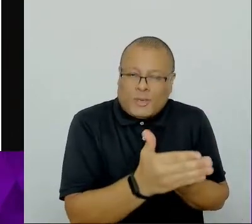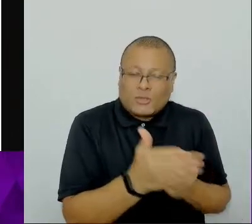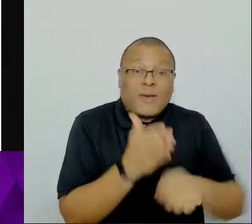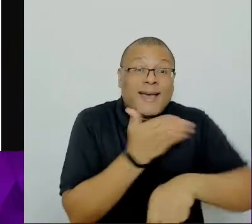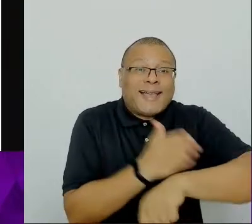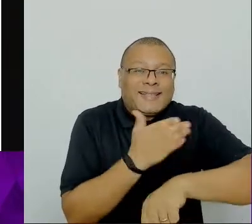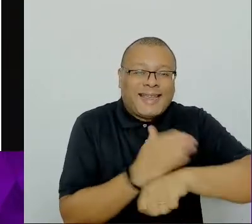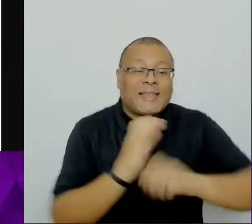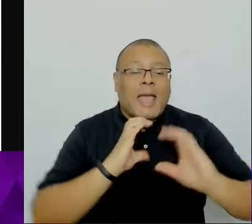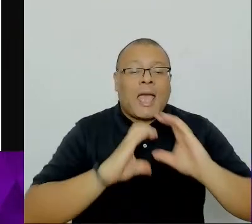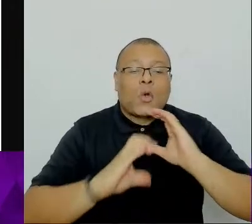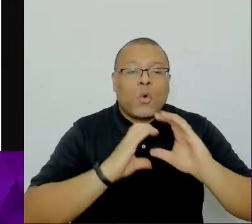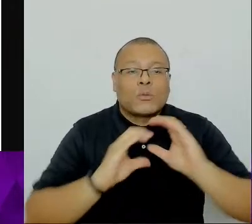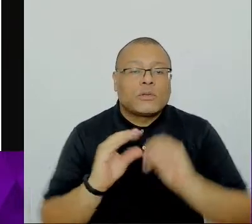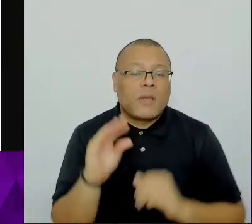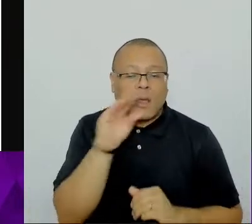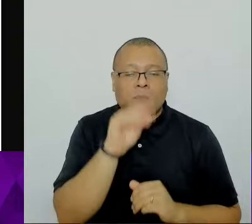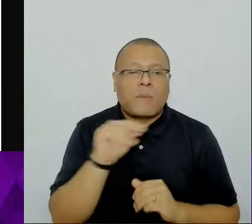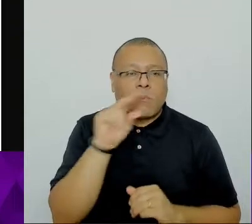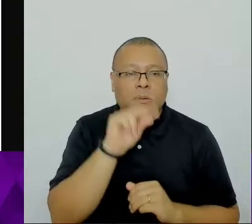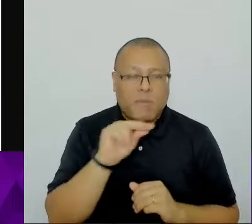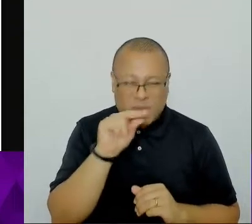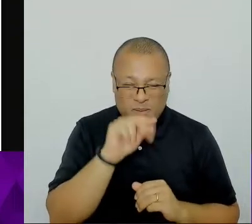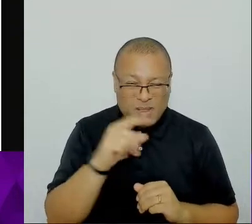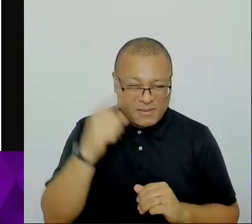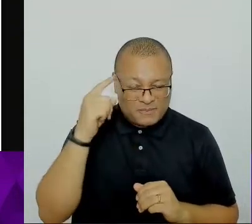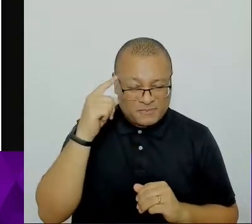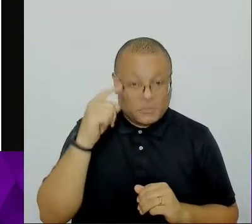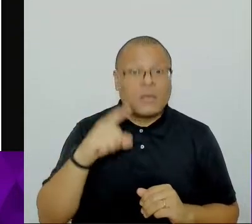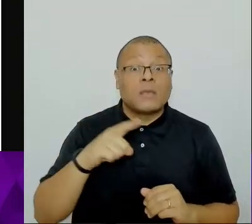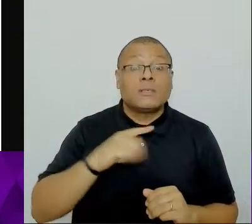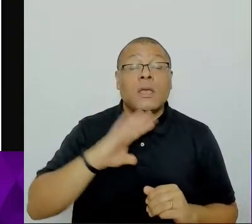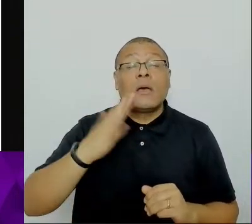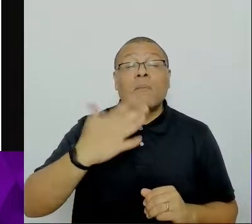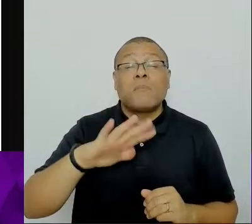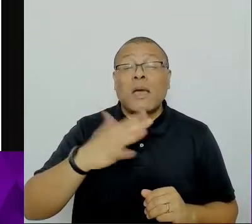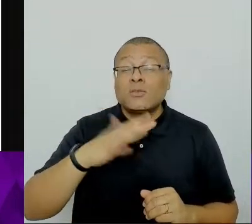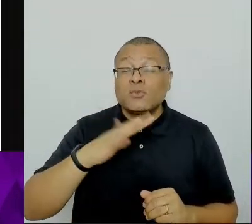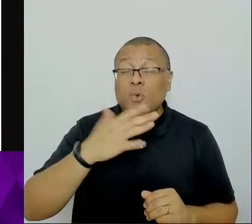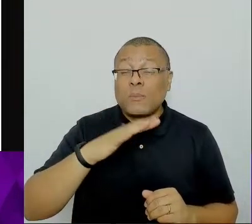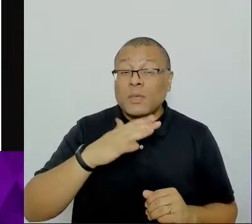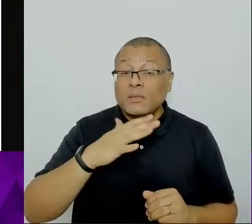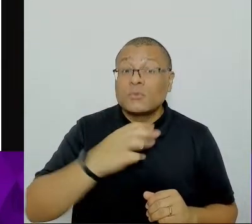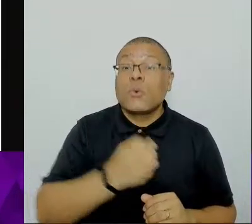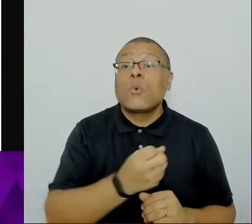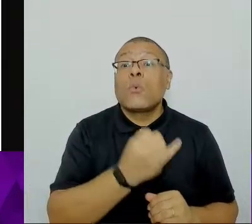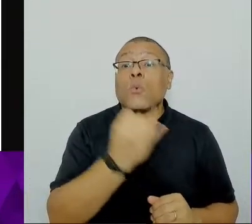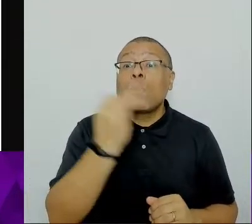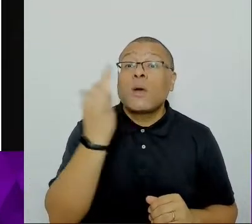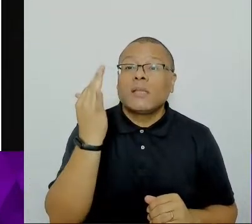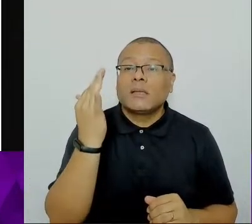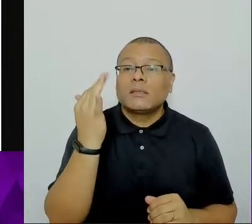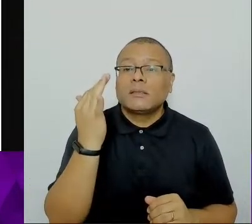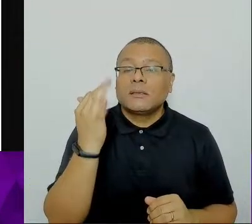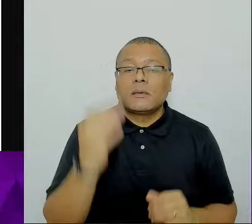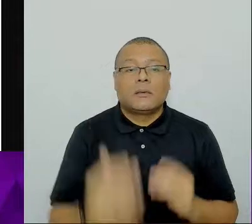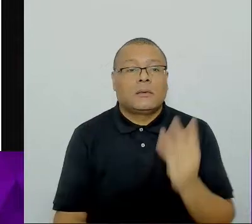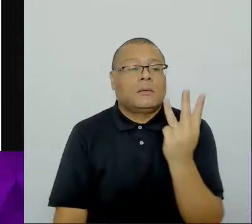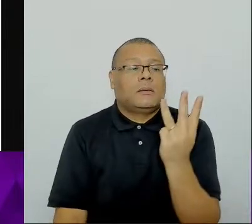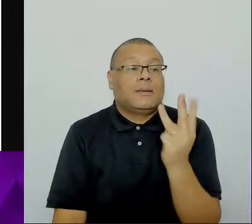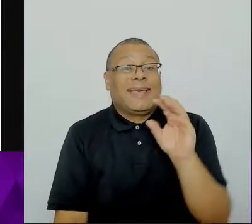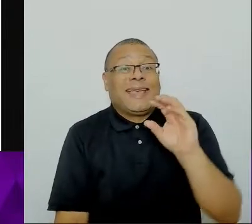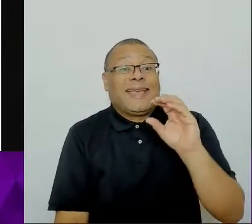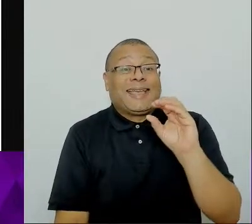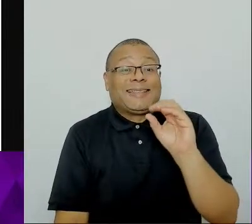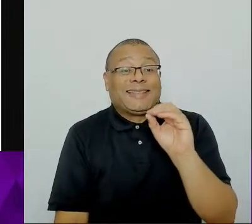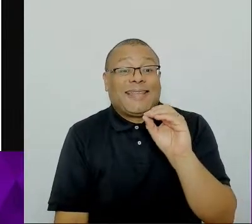que foi publicado, o BERT tinha mais ou menos na casa de uns 300 milhões